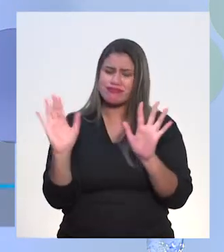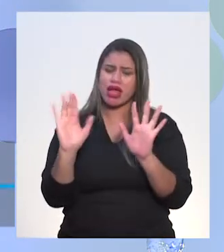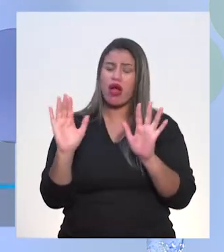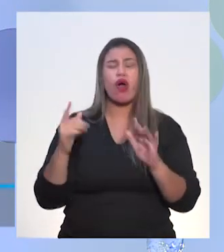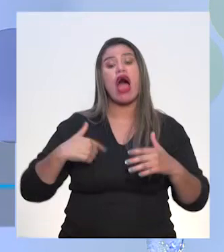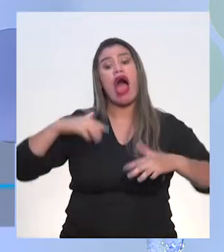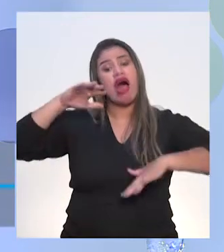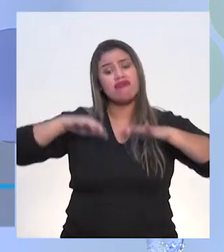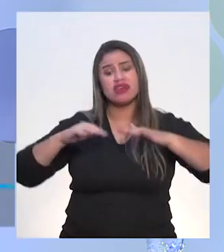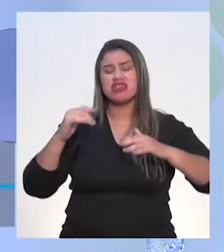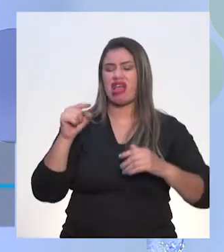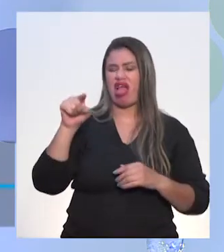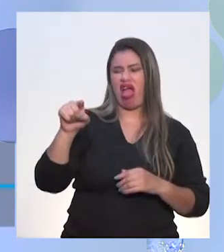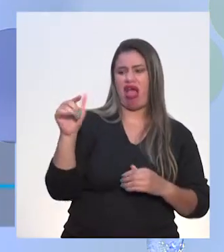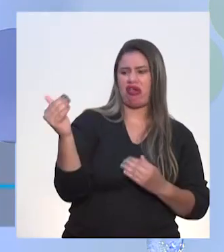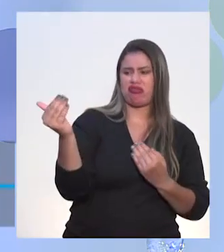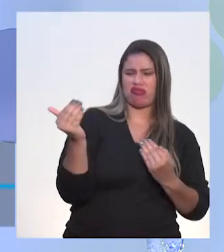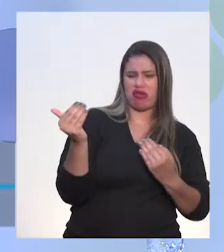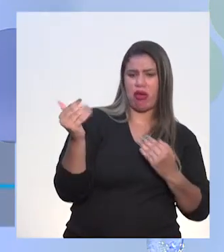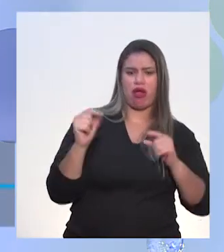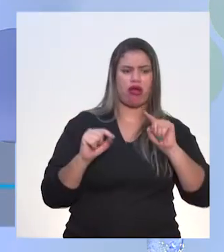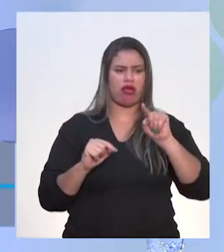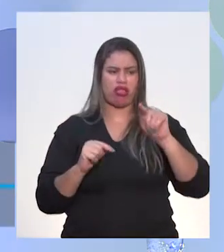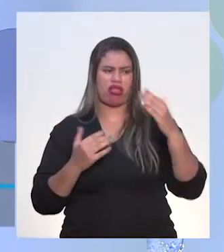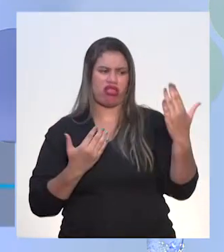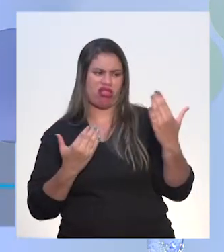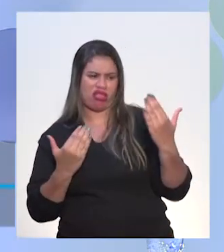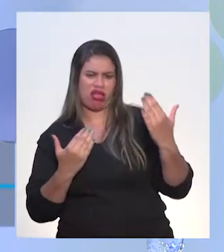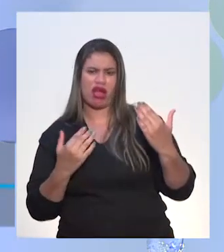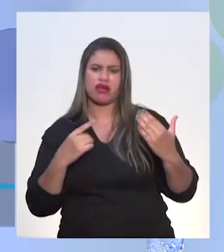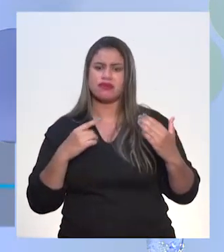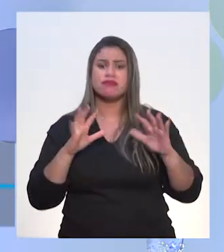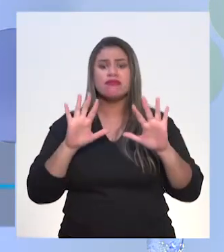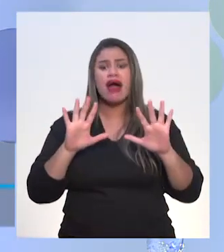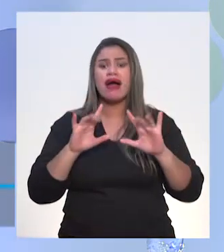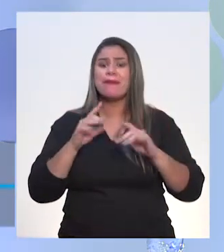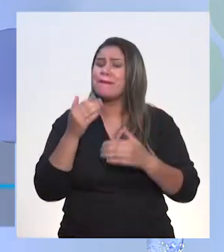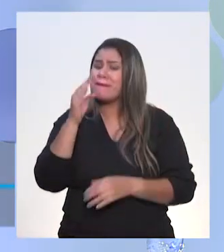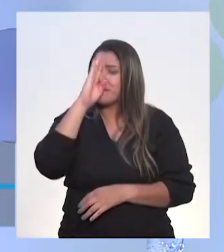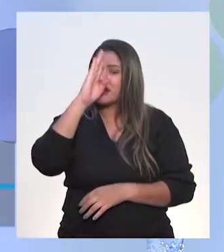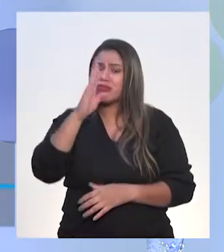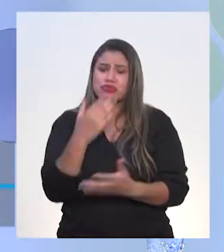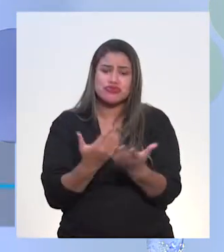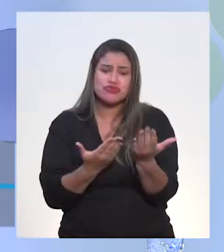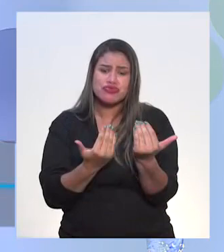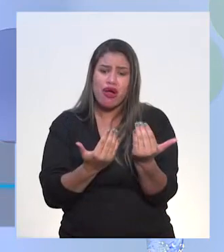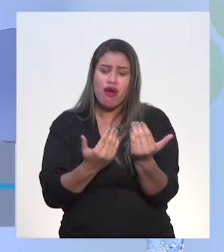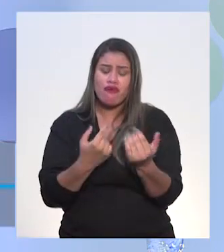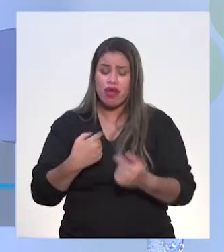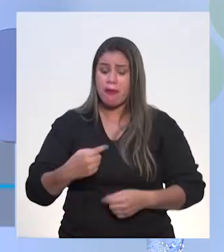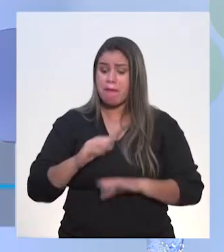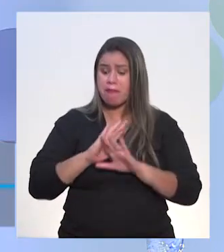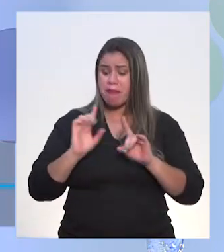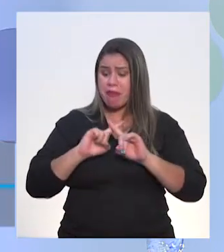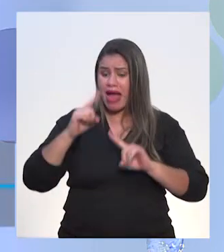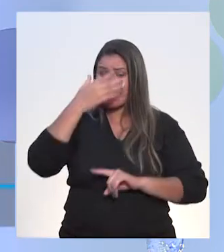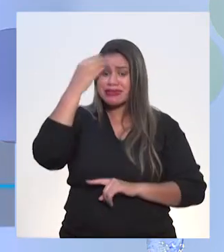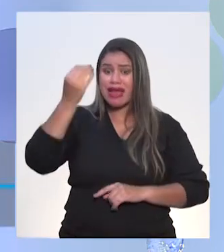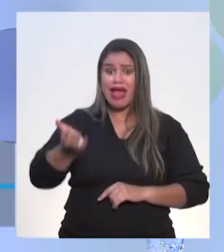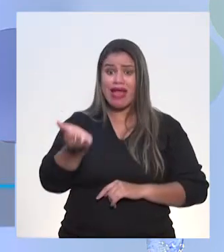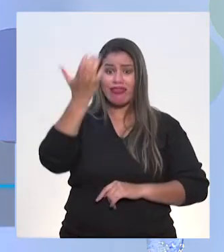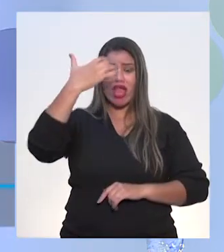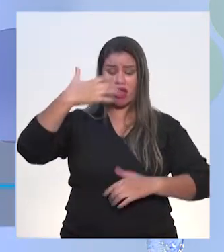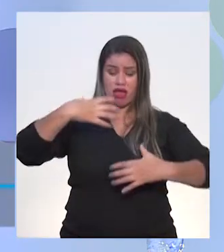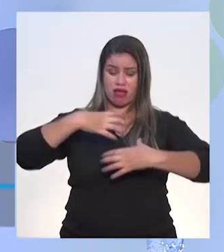fica se comparando uns aos outros principalmente os nossos adolescentes e a gente deixa de ver essa